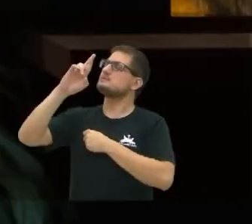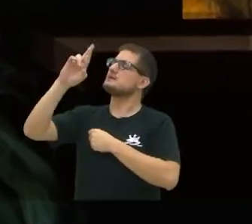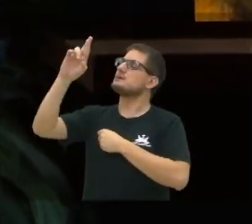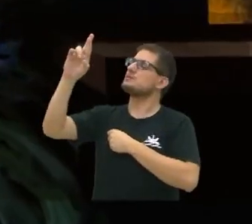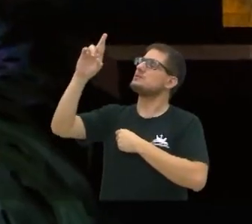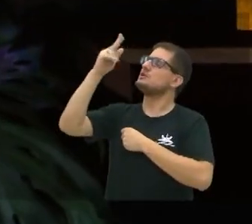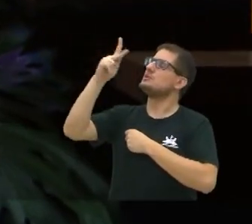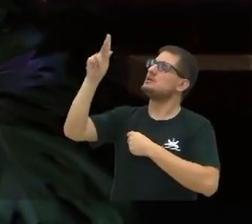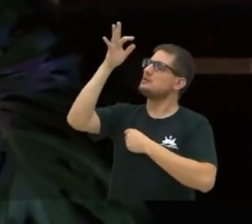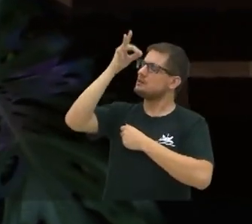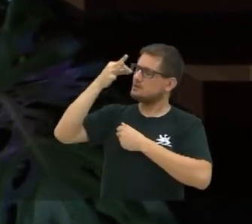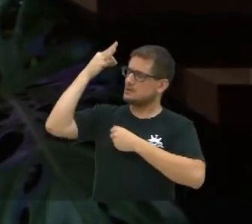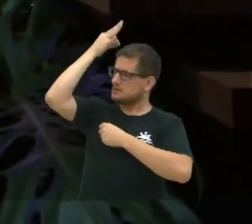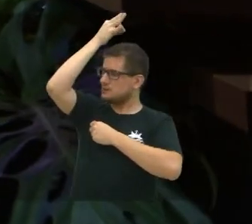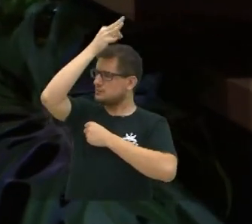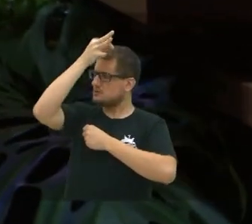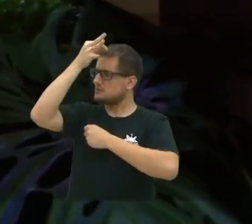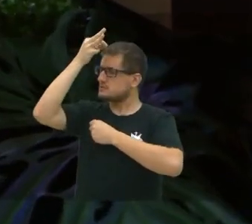Batiza-me, Senhor.